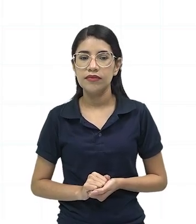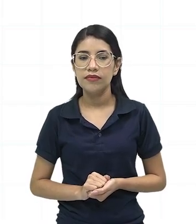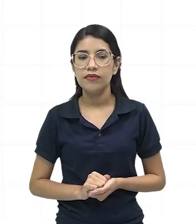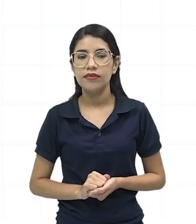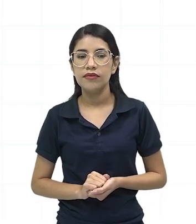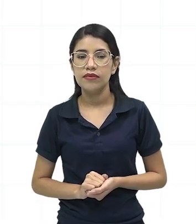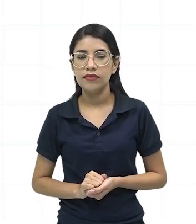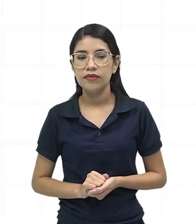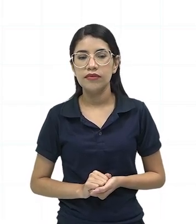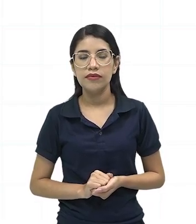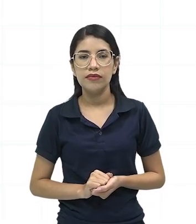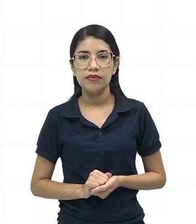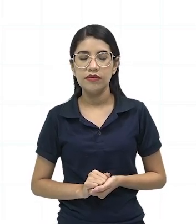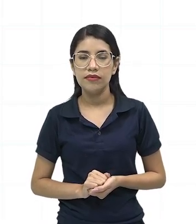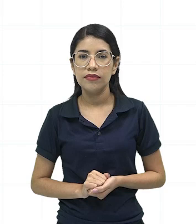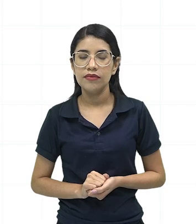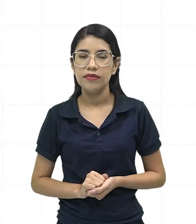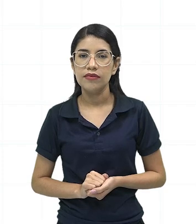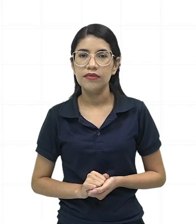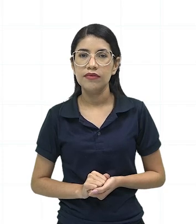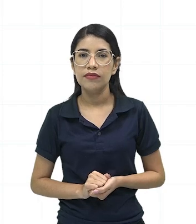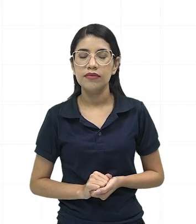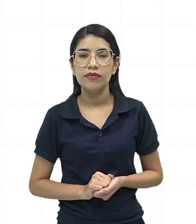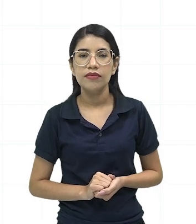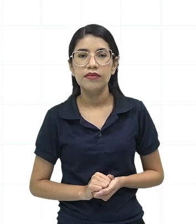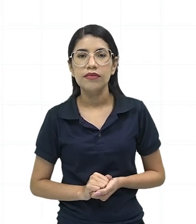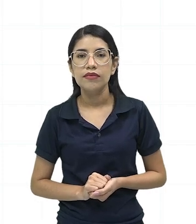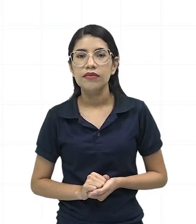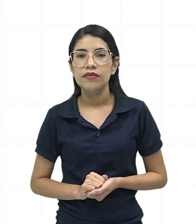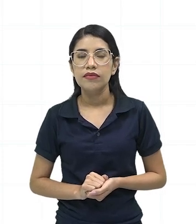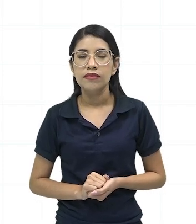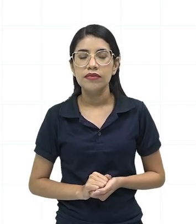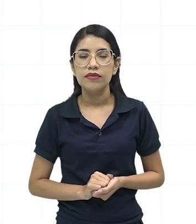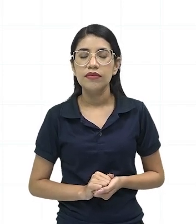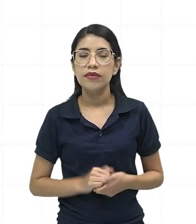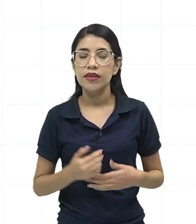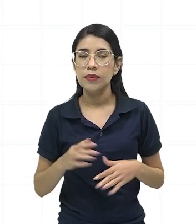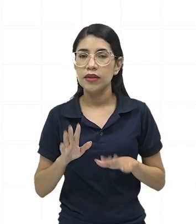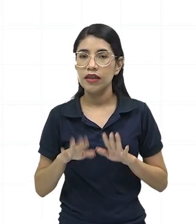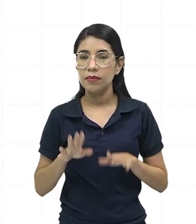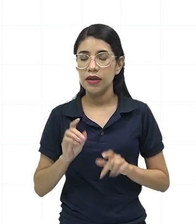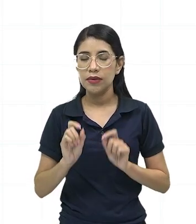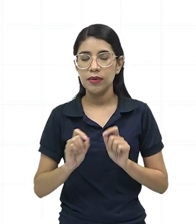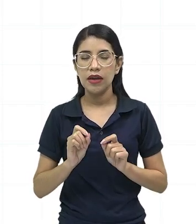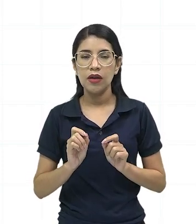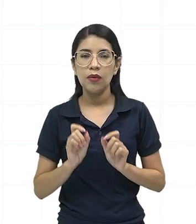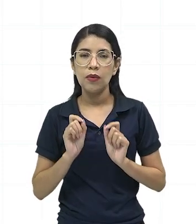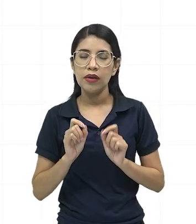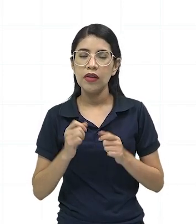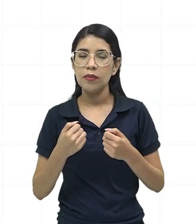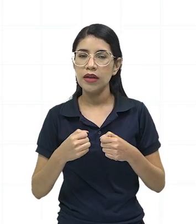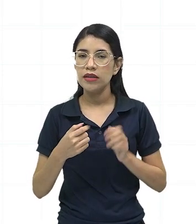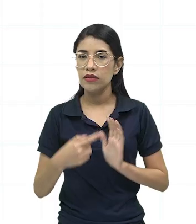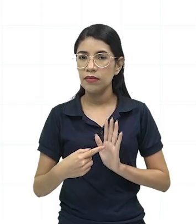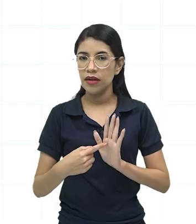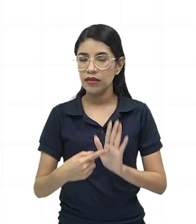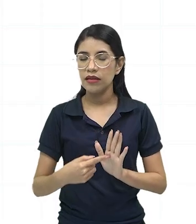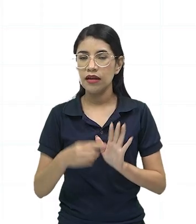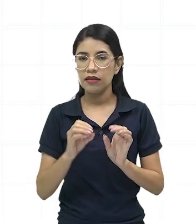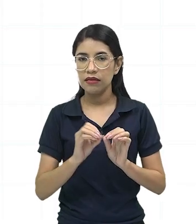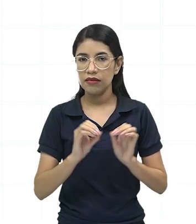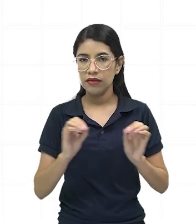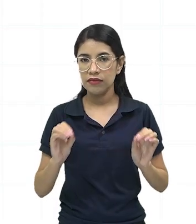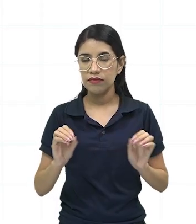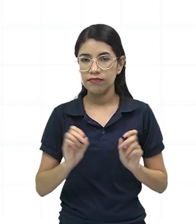e conformativa, conforme, consoante, segundo e como. Depende, óbvio, daquilo que eu quero expressar na